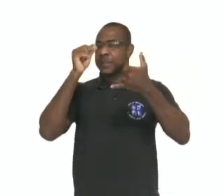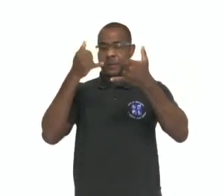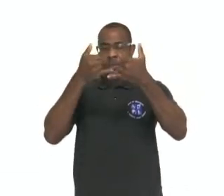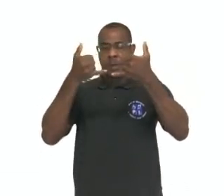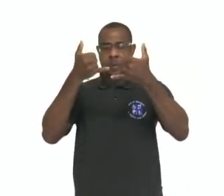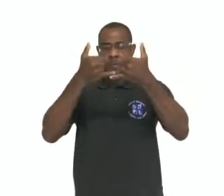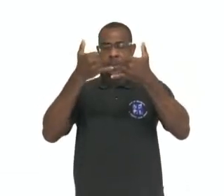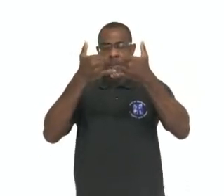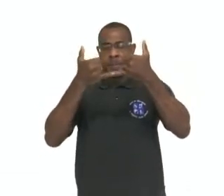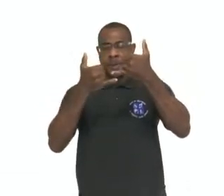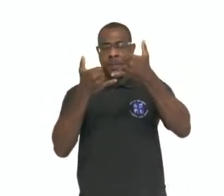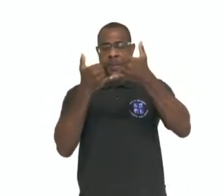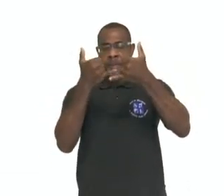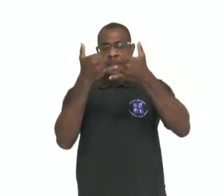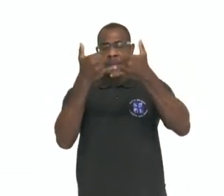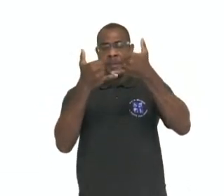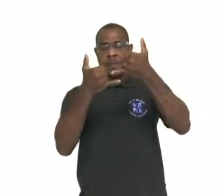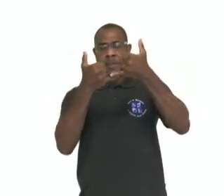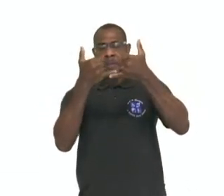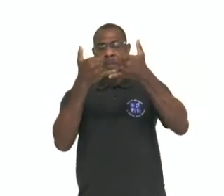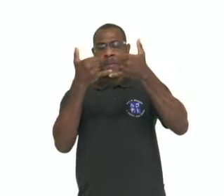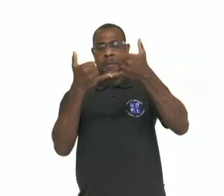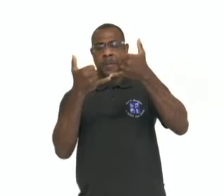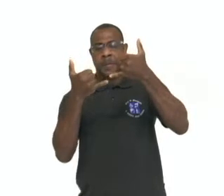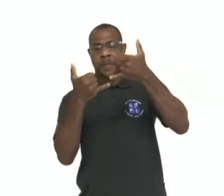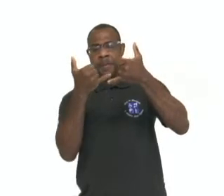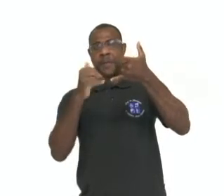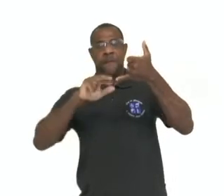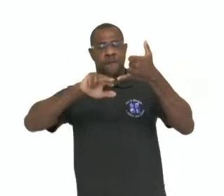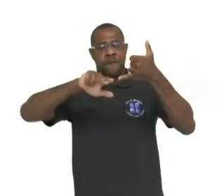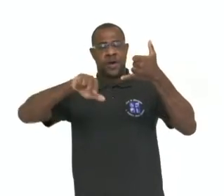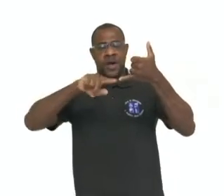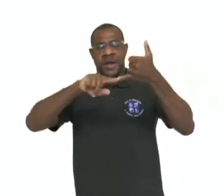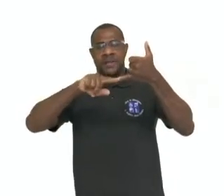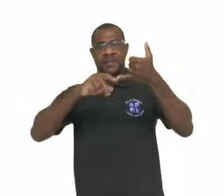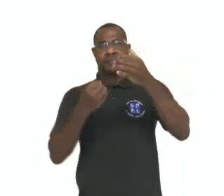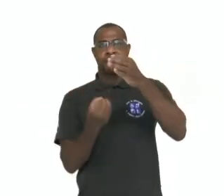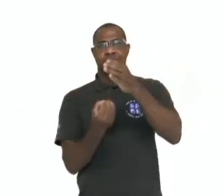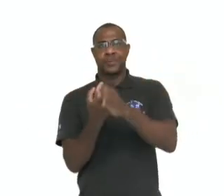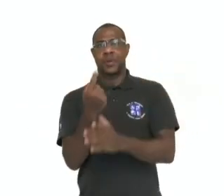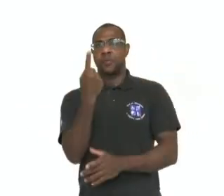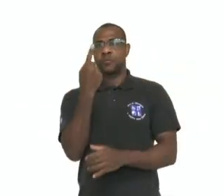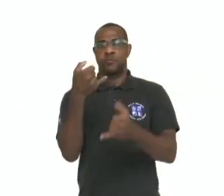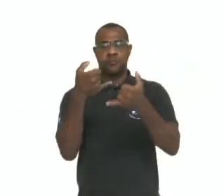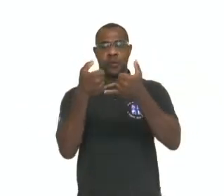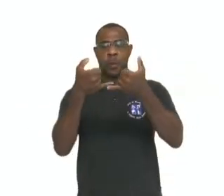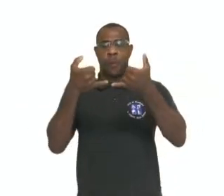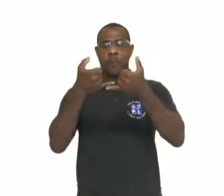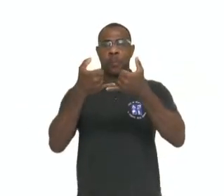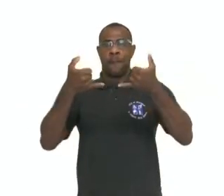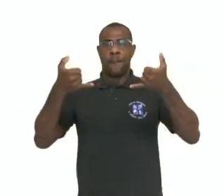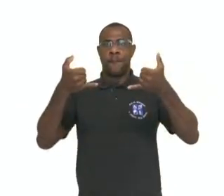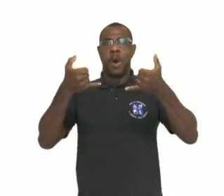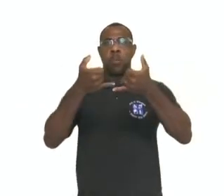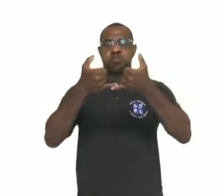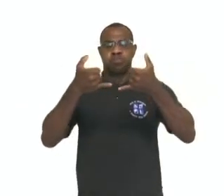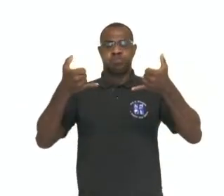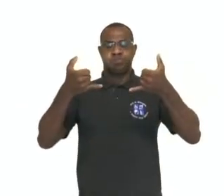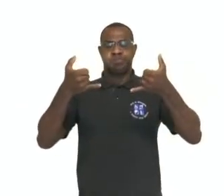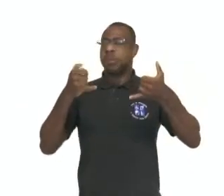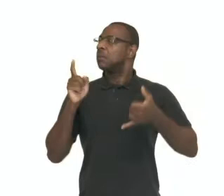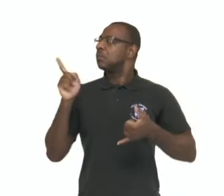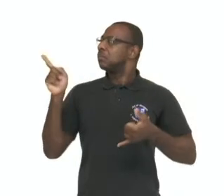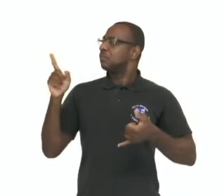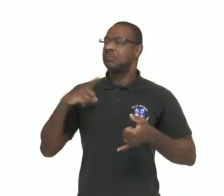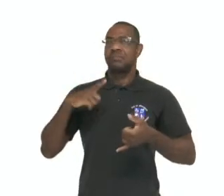ó, né? São os condutores. Comparando um fio e um cabo com o mesmo diâmetro, os fios tendem a ser mais rígidos e os